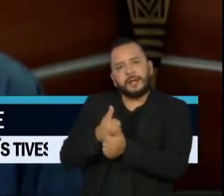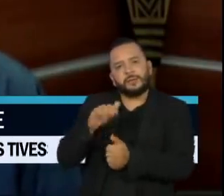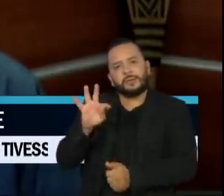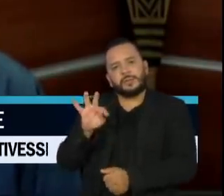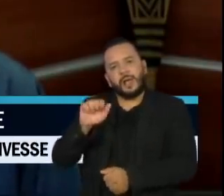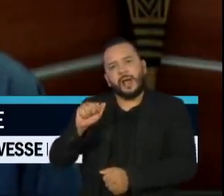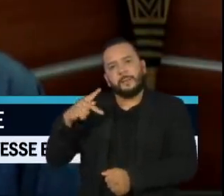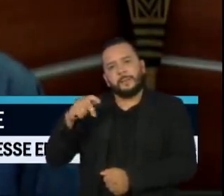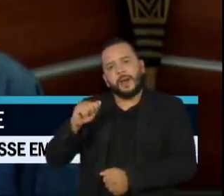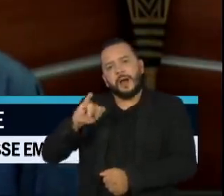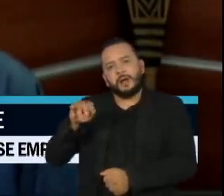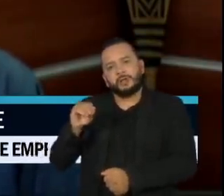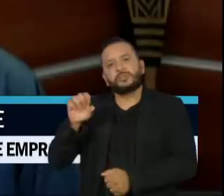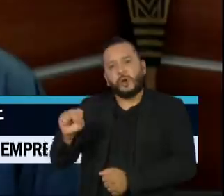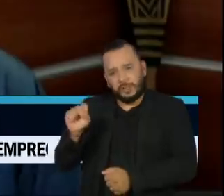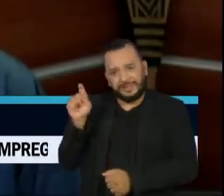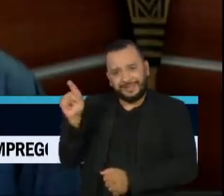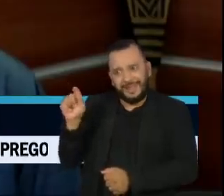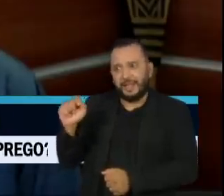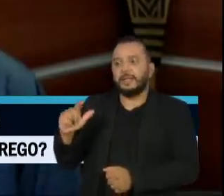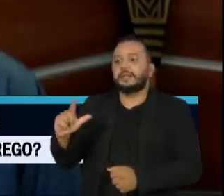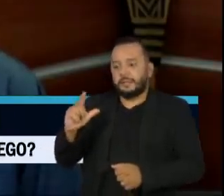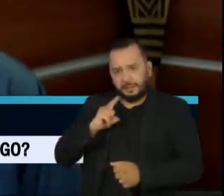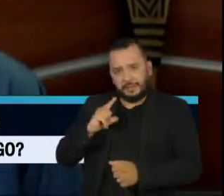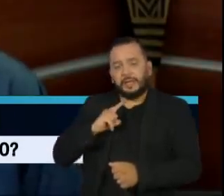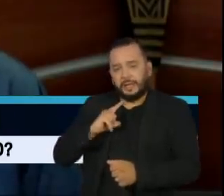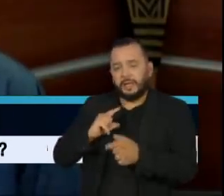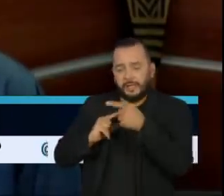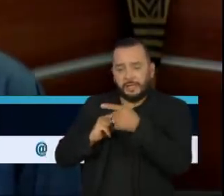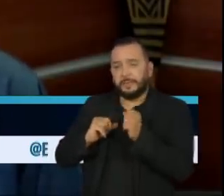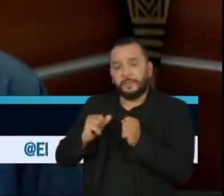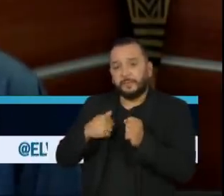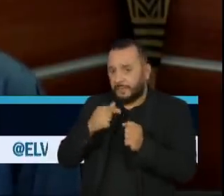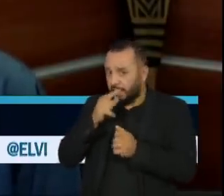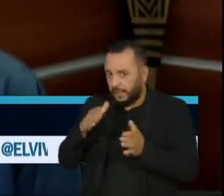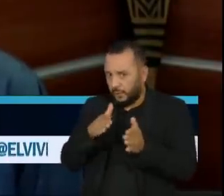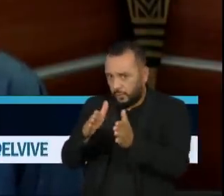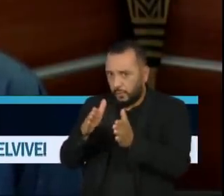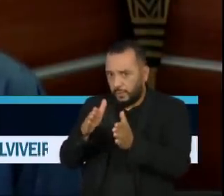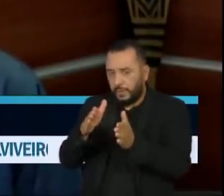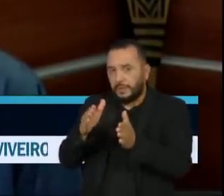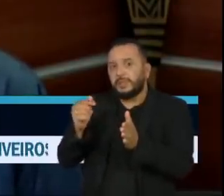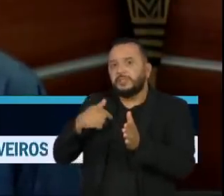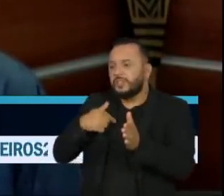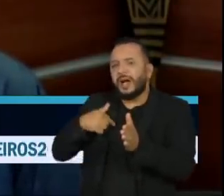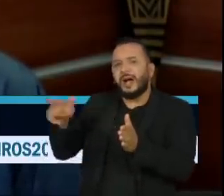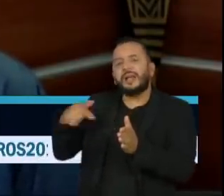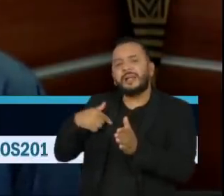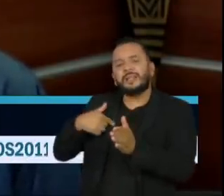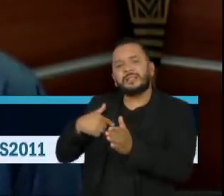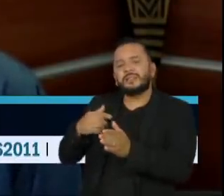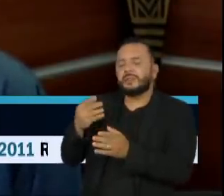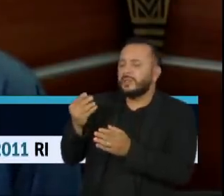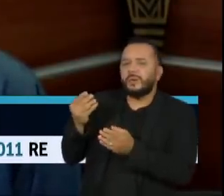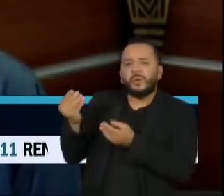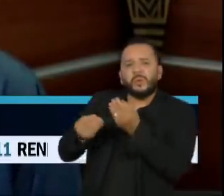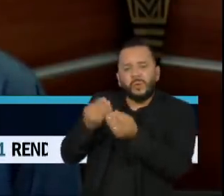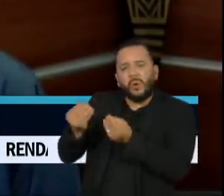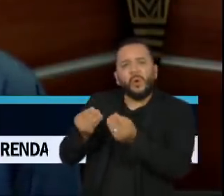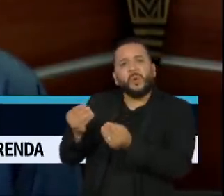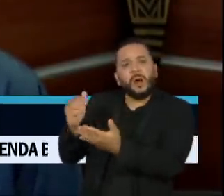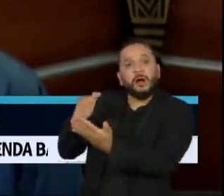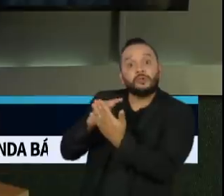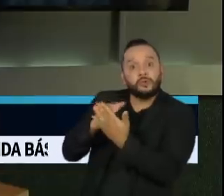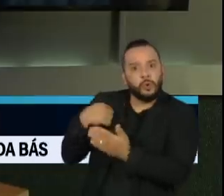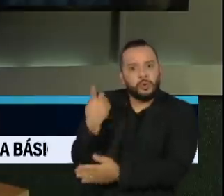um pedido de apoio para auxiliá-los a entender as consequências, a extensão dos impactos e dos danos provocados